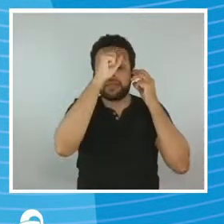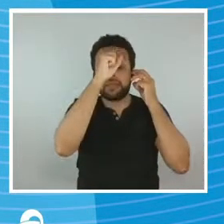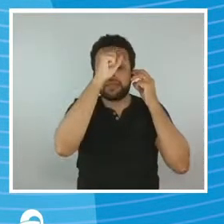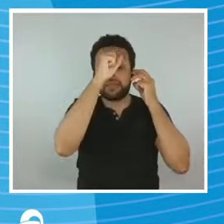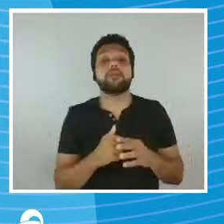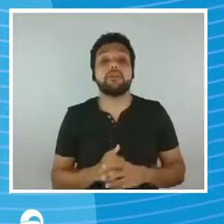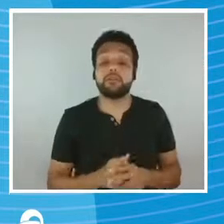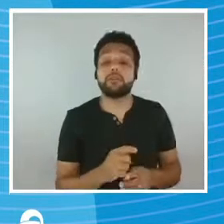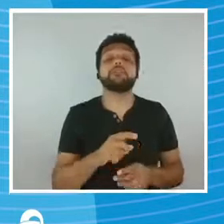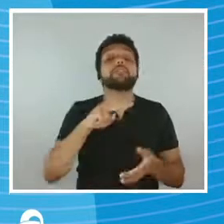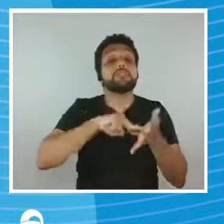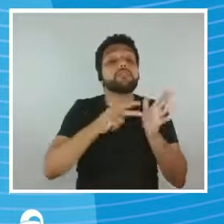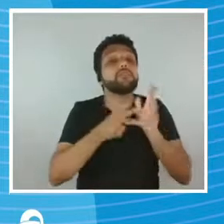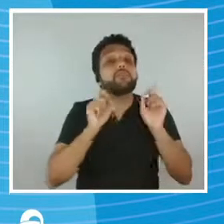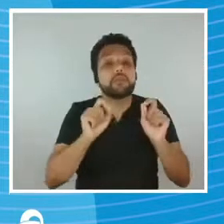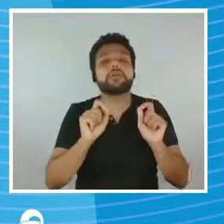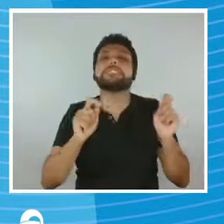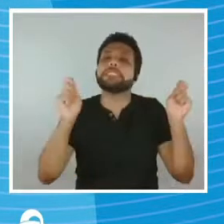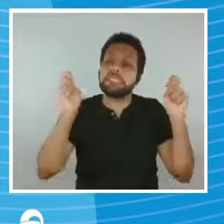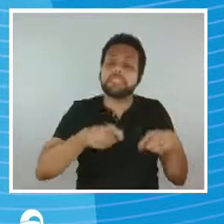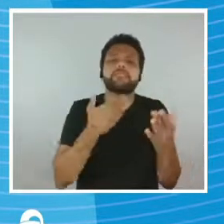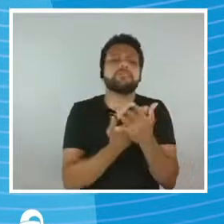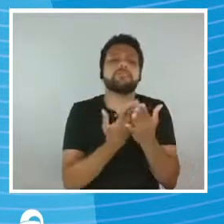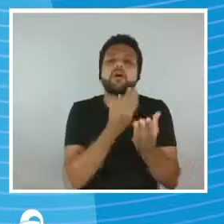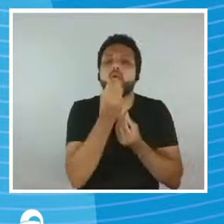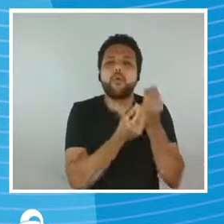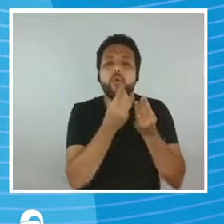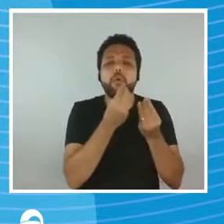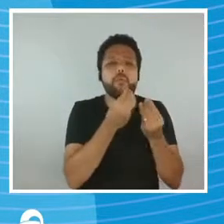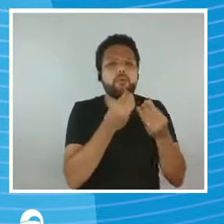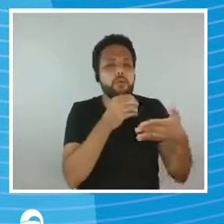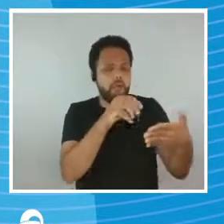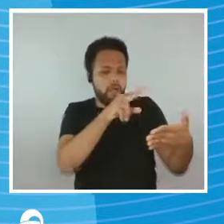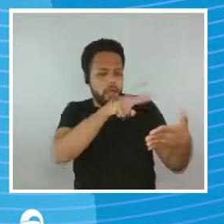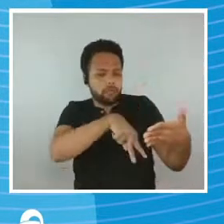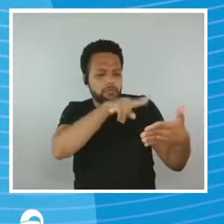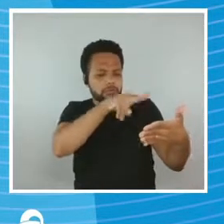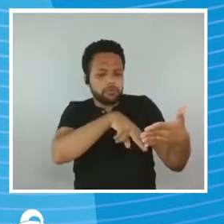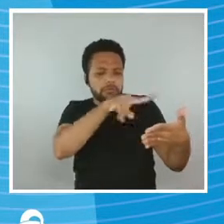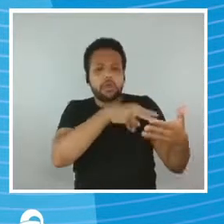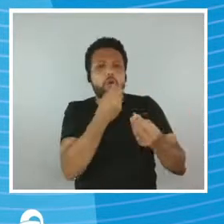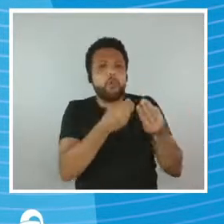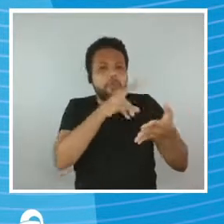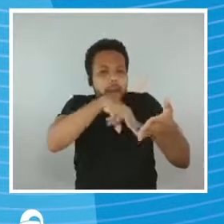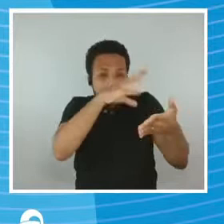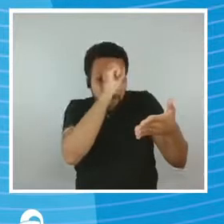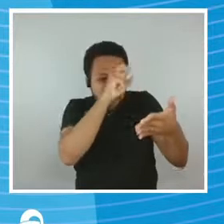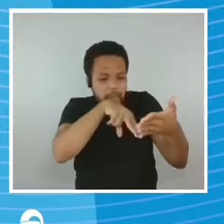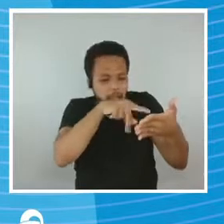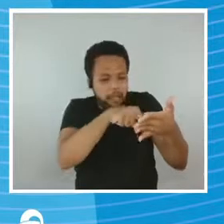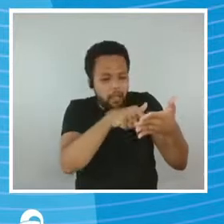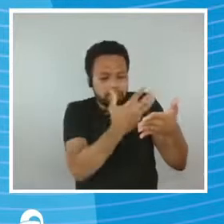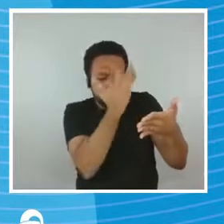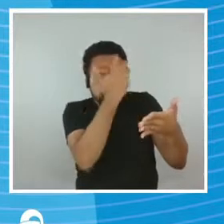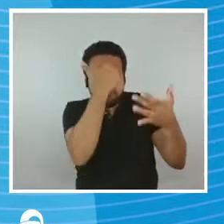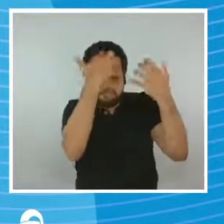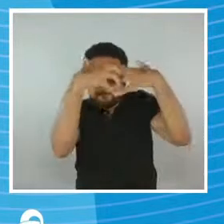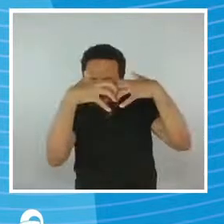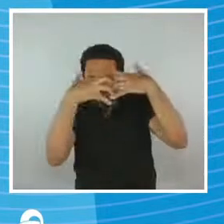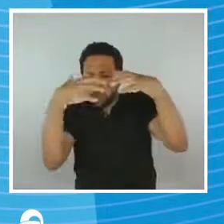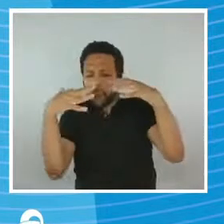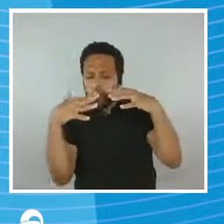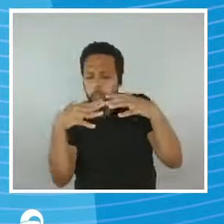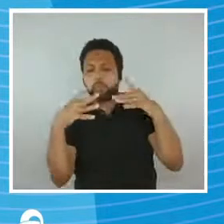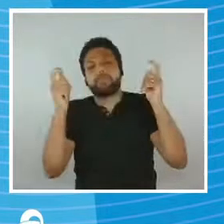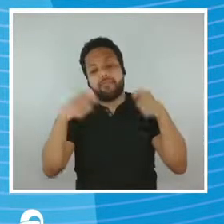então não é possível estudar como essas redes funcionam. Esse experimento aqui, eu vou passar rapidamente, depois a gente pode tirar dúvidas